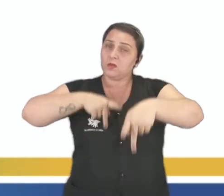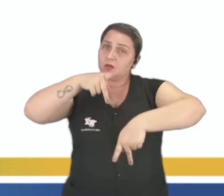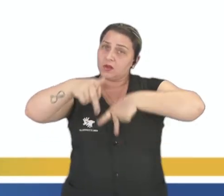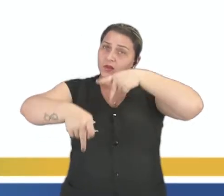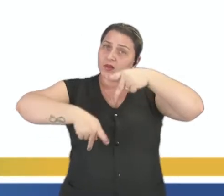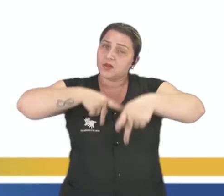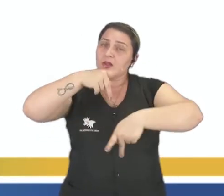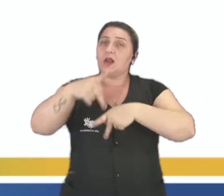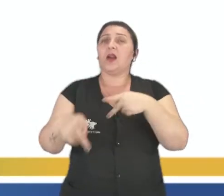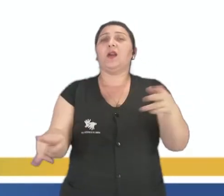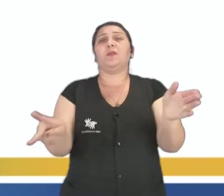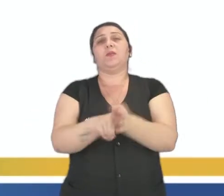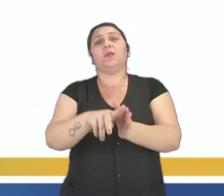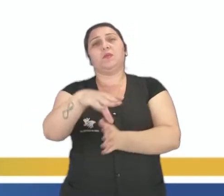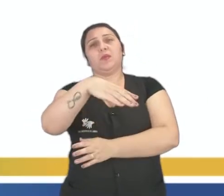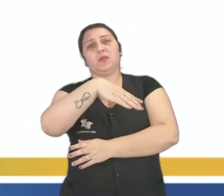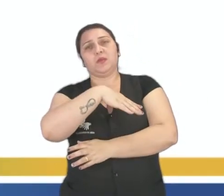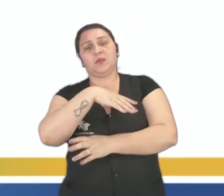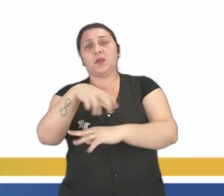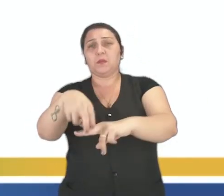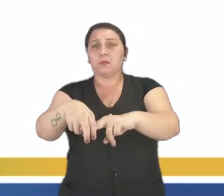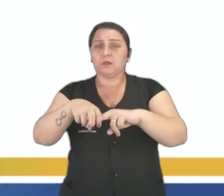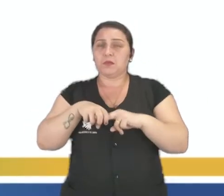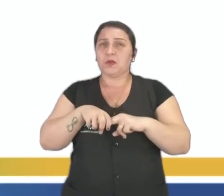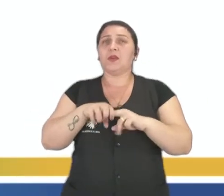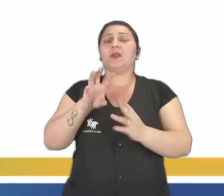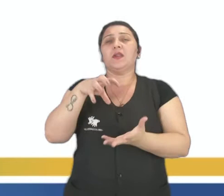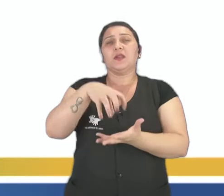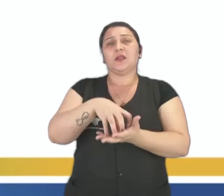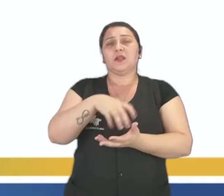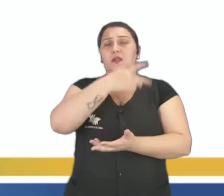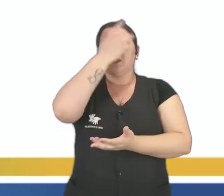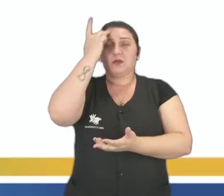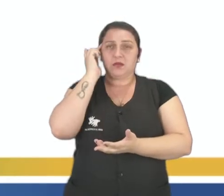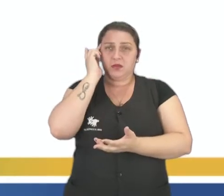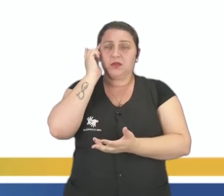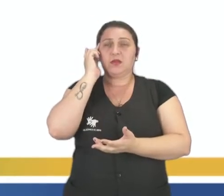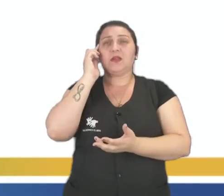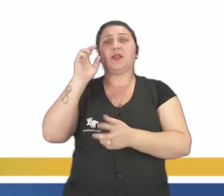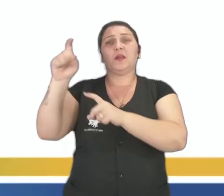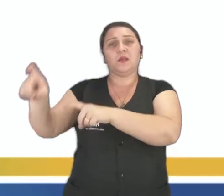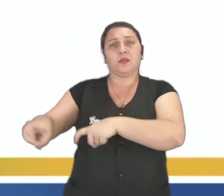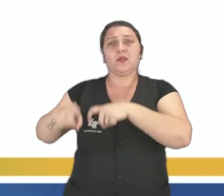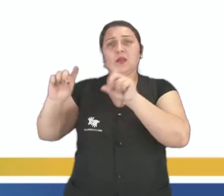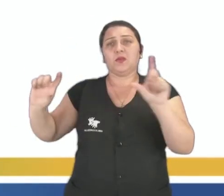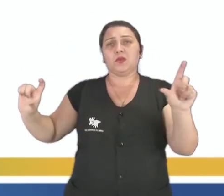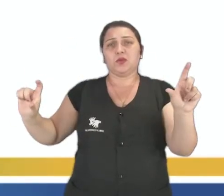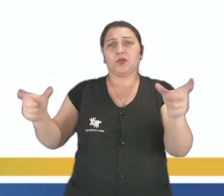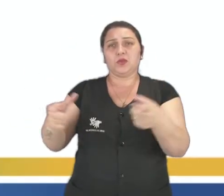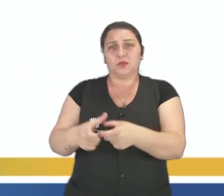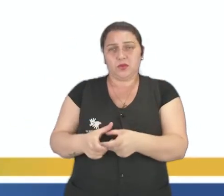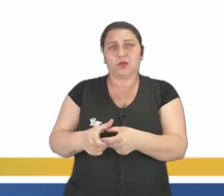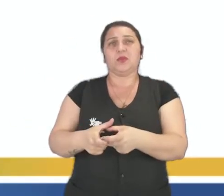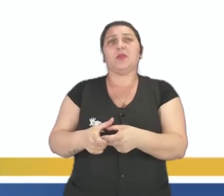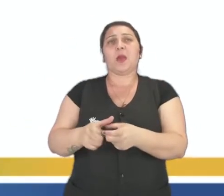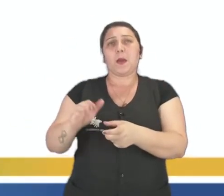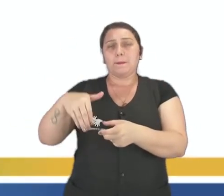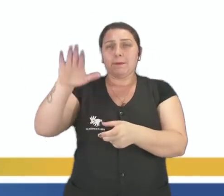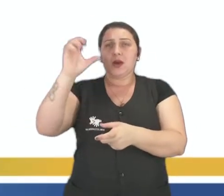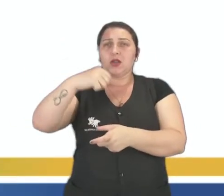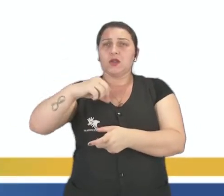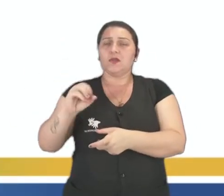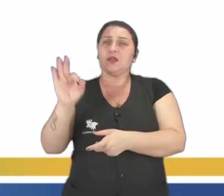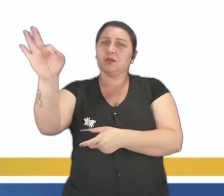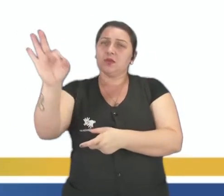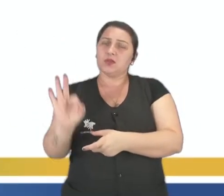altamente urbanizada e por isso a concentração de pessoas nas atividades agropecuárias é reduzida, ou seja, mais de